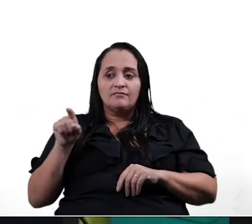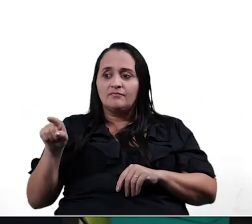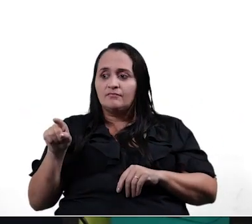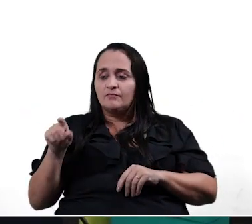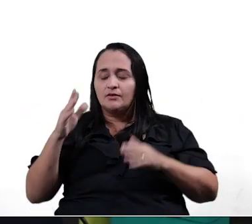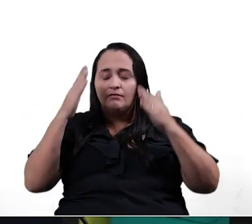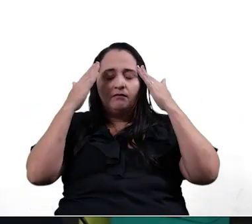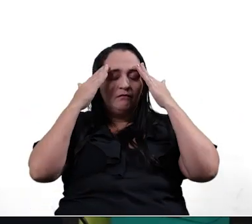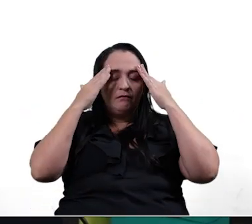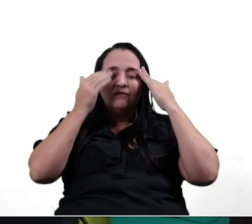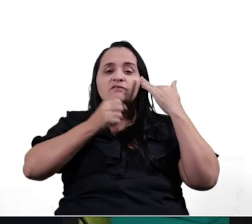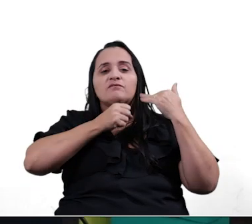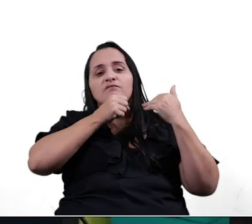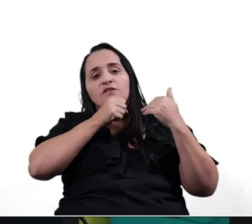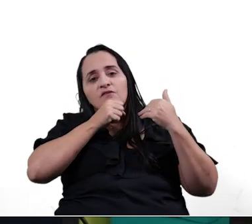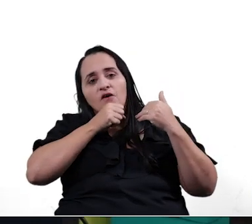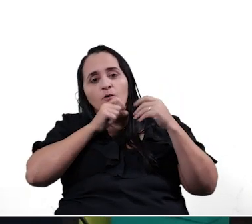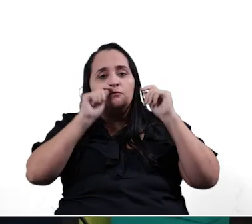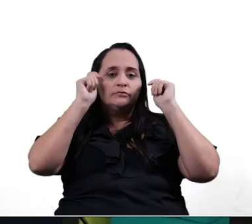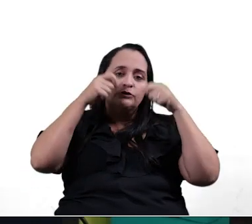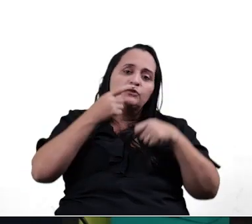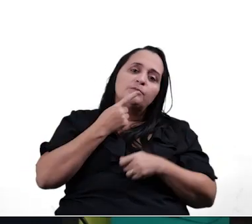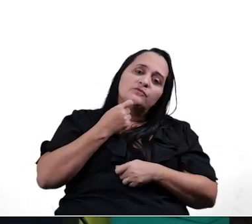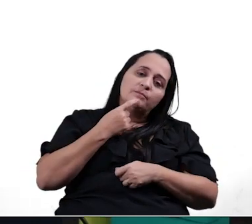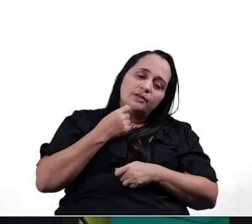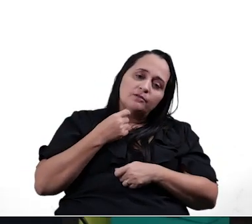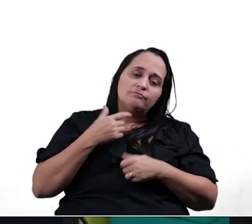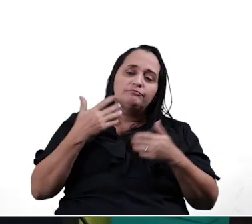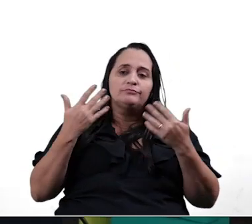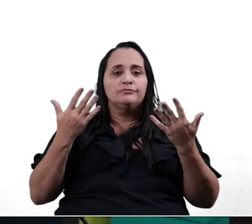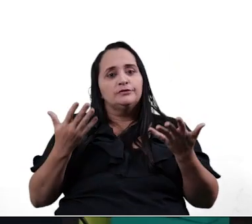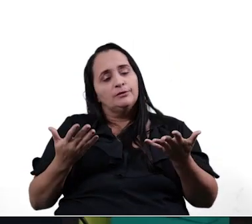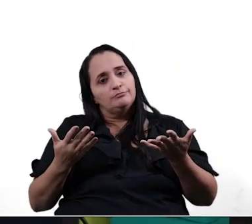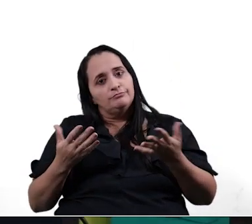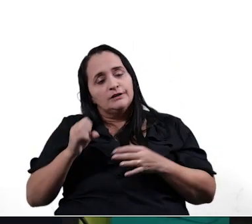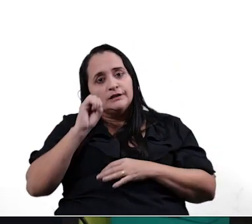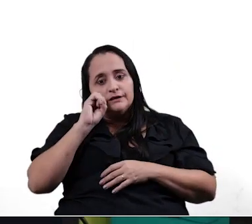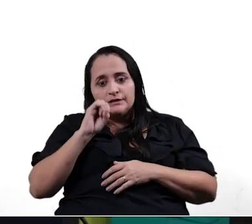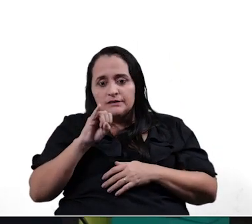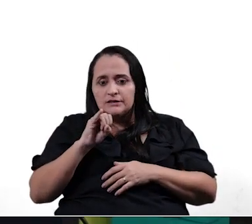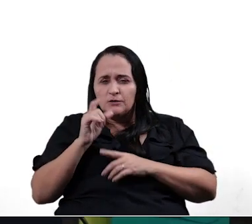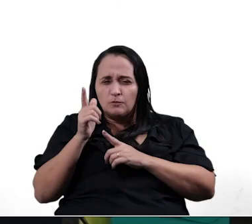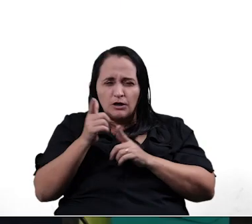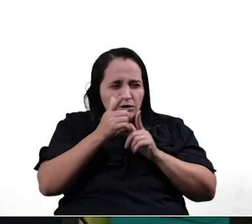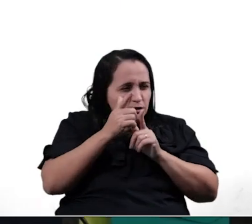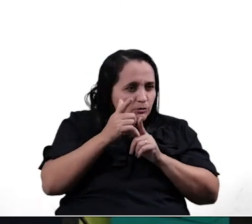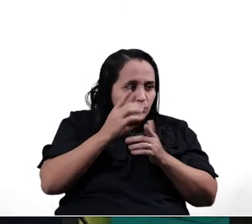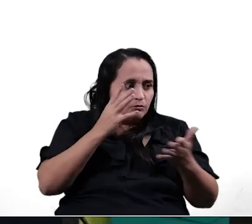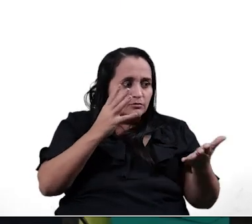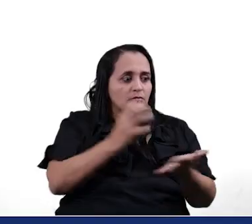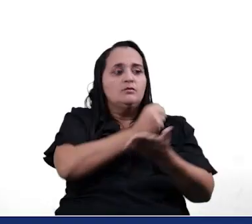risco, a desobediência dela botou em risco a vida dela e a da vovozinha, se não fosse o caçador que chegasse lá para salvar as